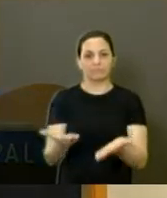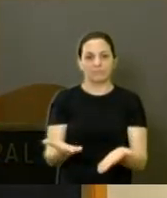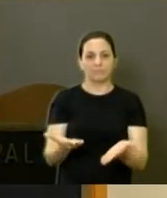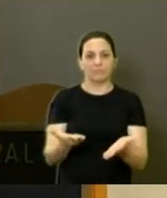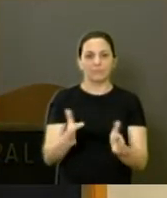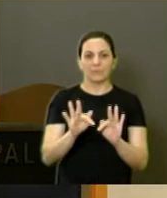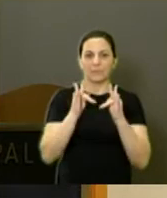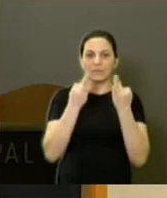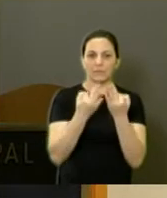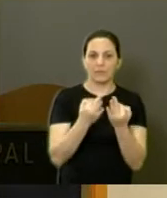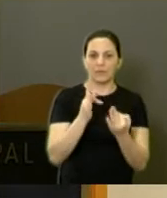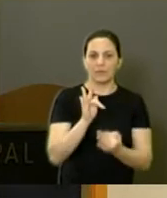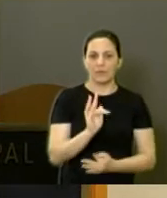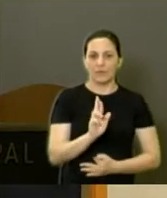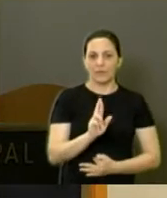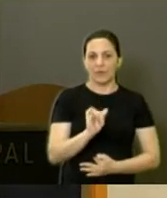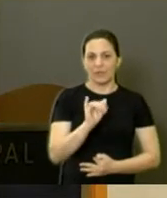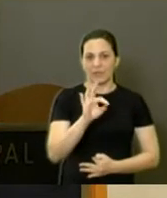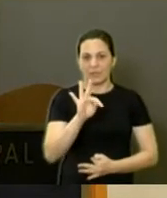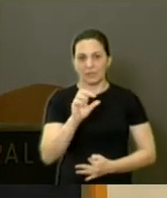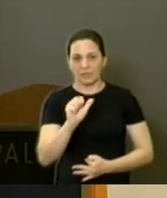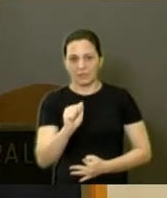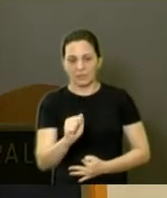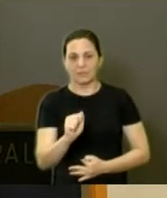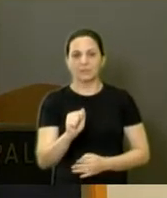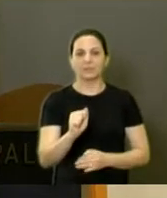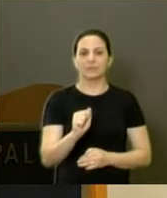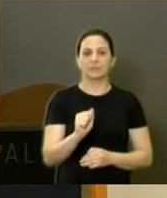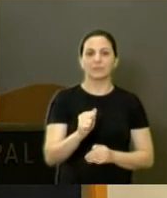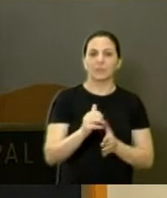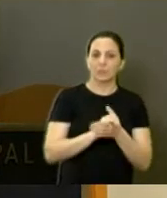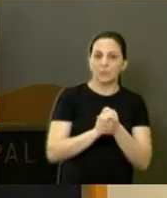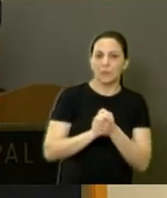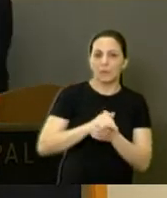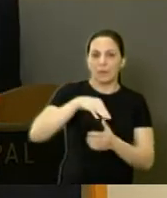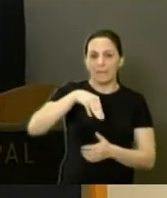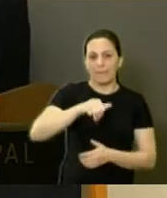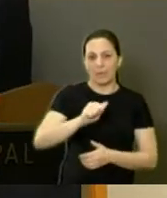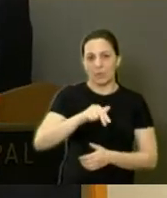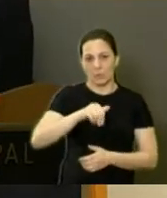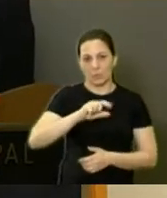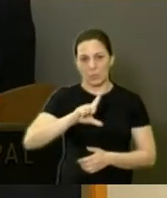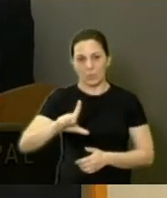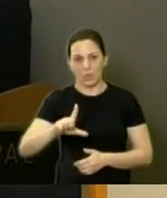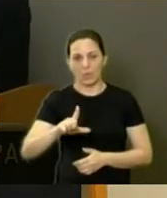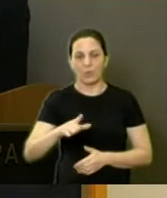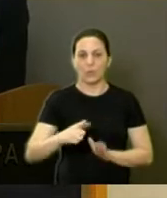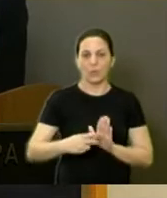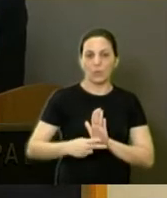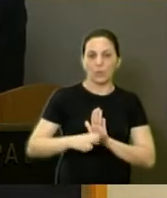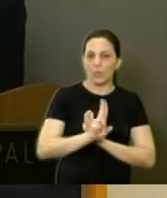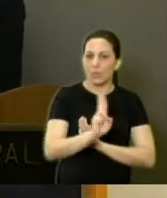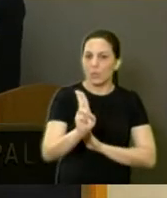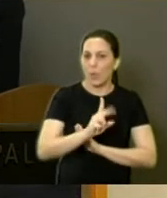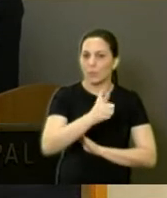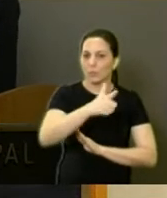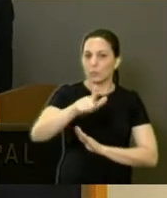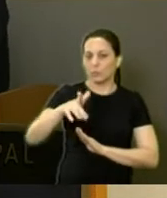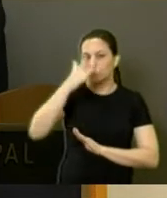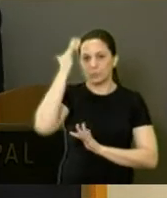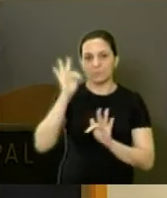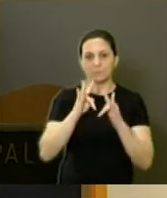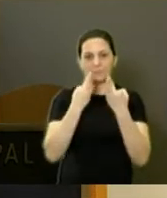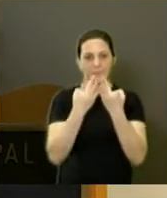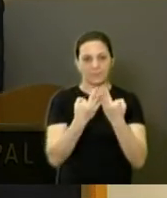Pela família Freitas, eu cumprimento o Manuel, em nome de todos os demais. Apenas eu estou fazendo uso da